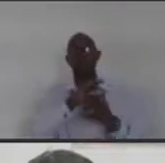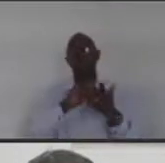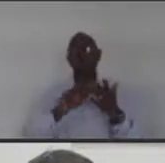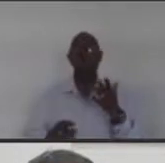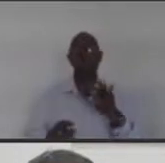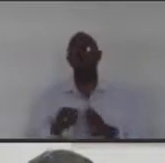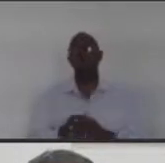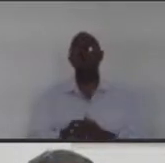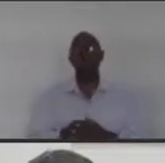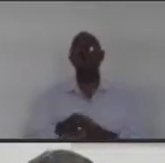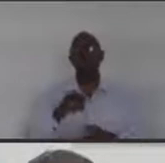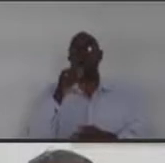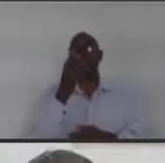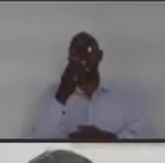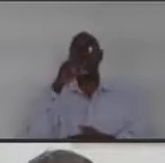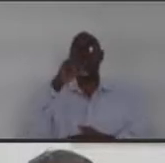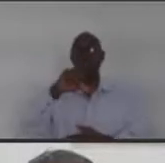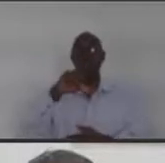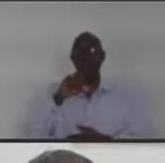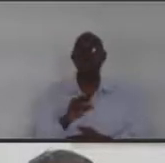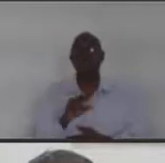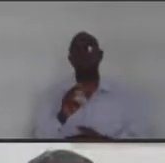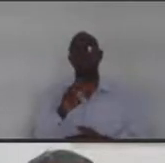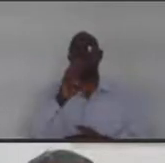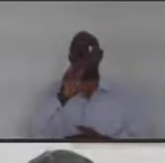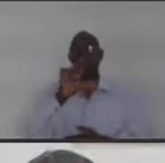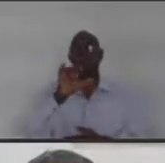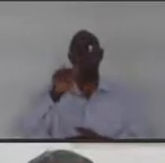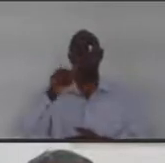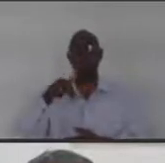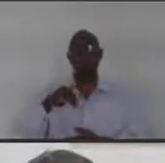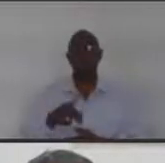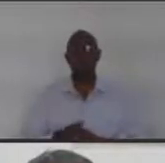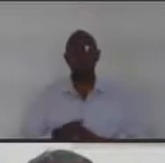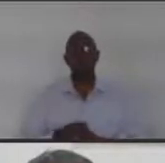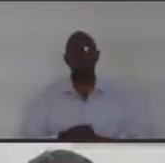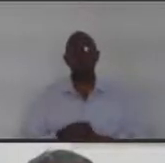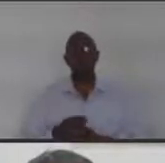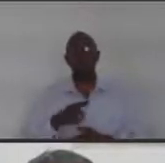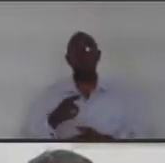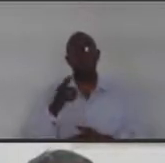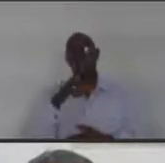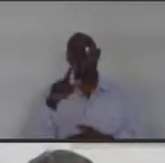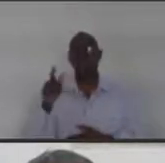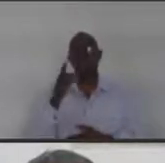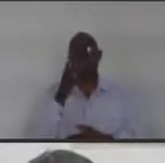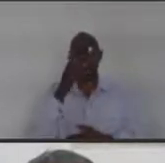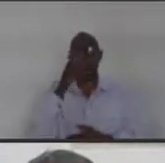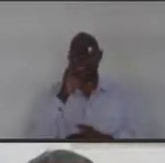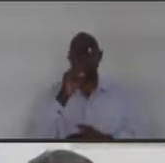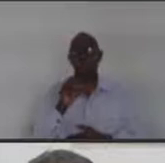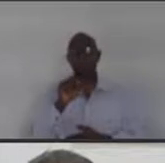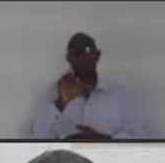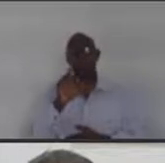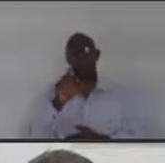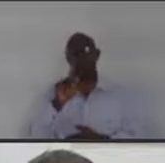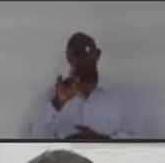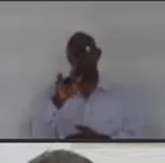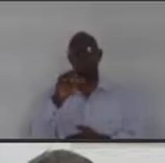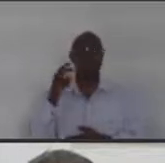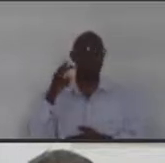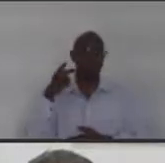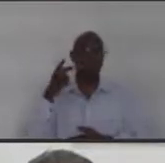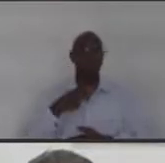indicação 4.039, vereador William Souza, retirado em turno, indicação 4.040, vereador Sérgio Rosa,